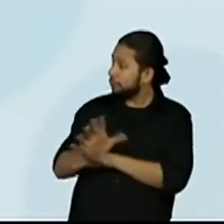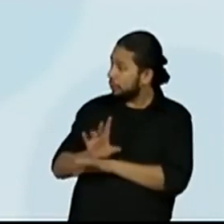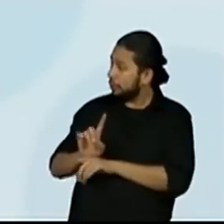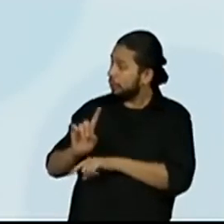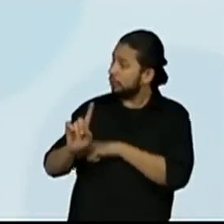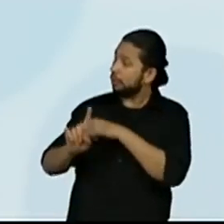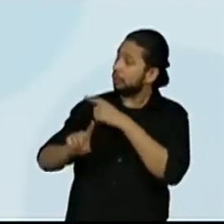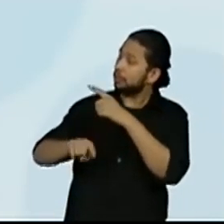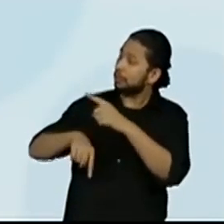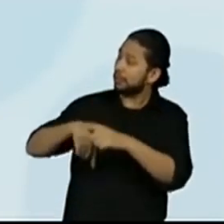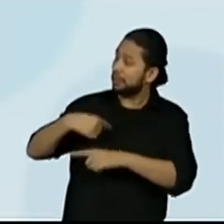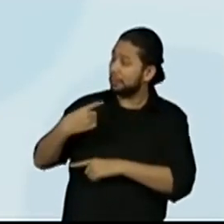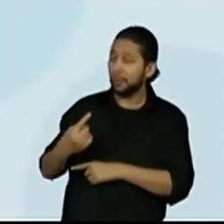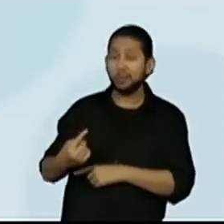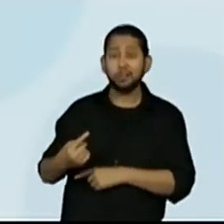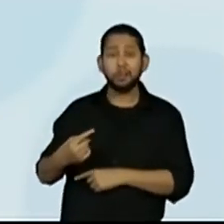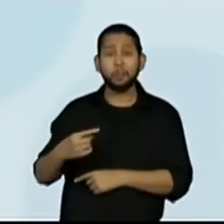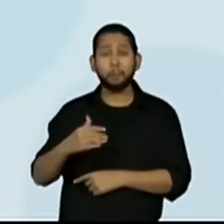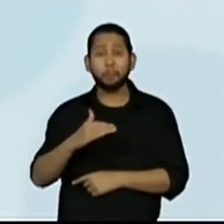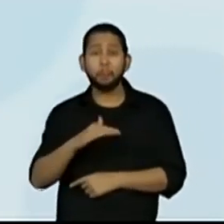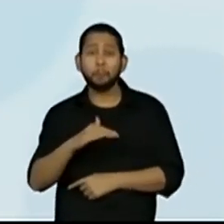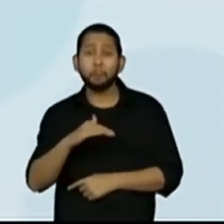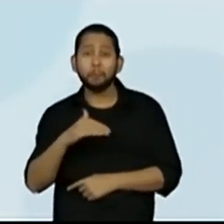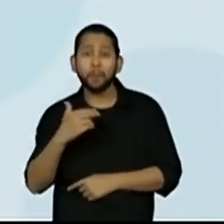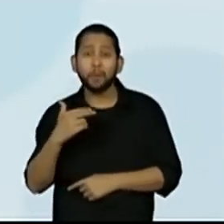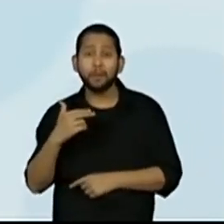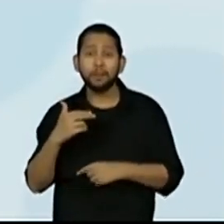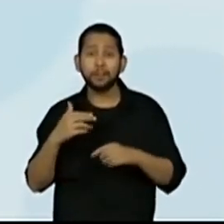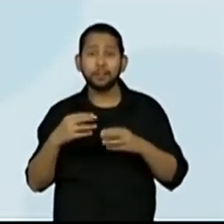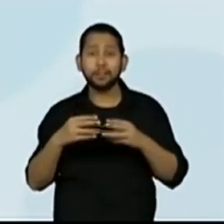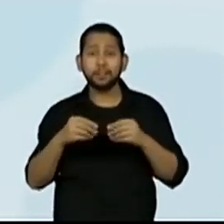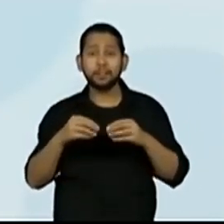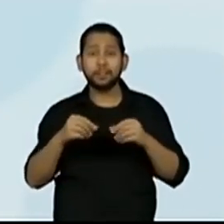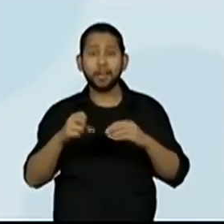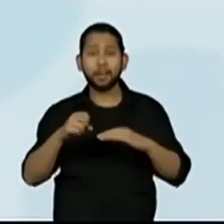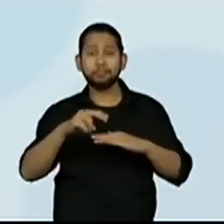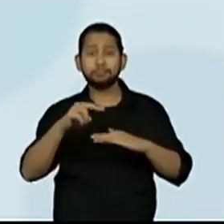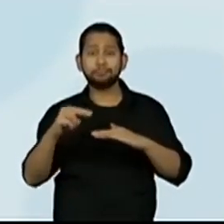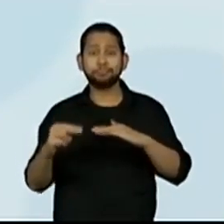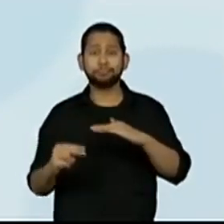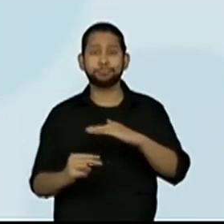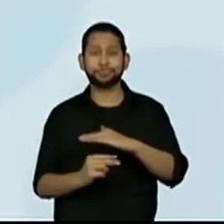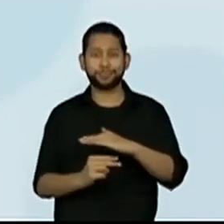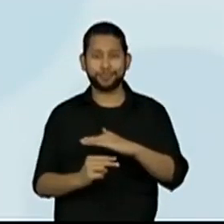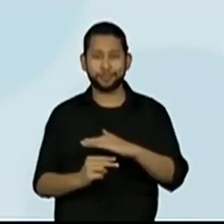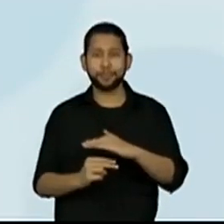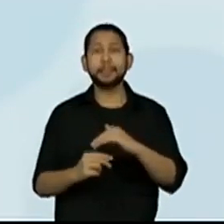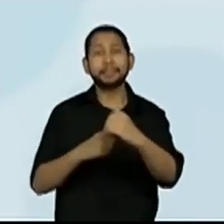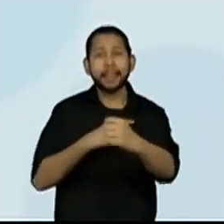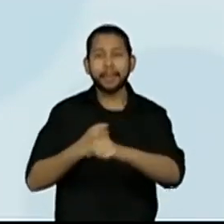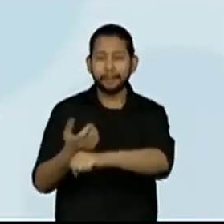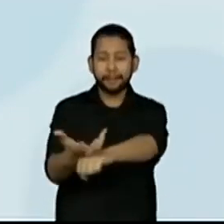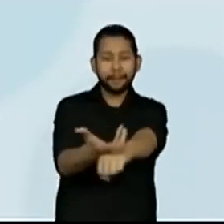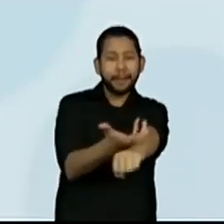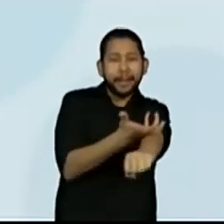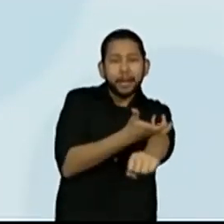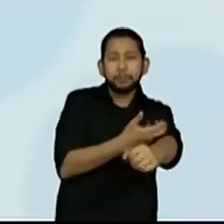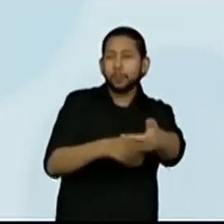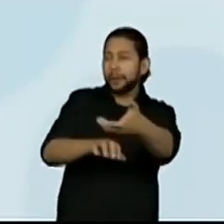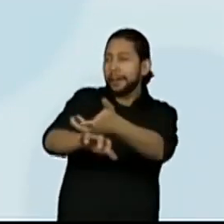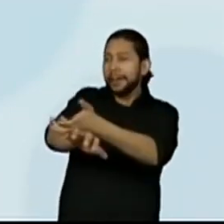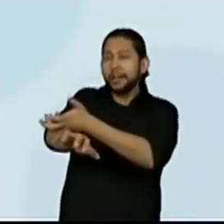ao mesmo caminho. Aqueles campos que eram por flores alcatifados, hoje parecem